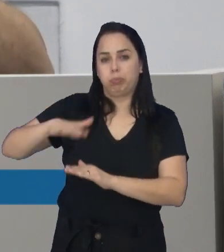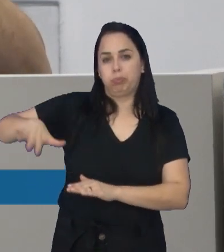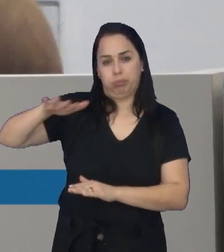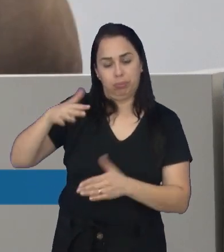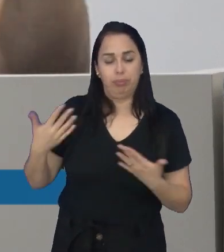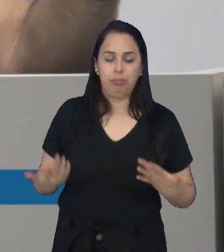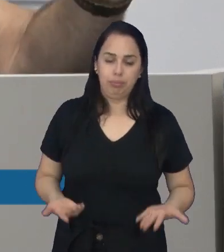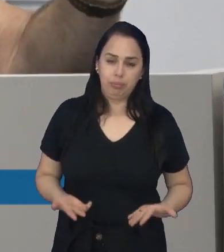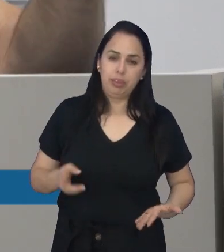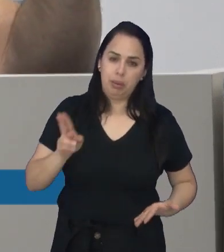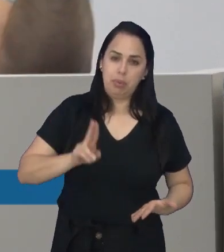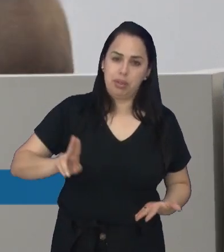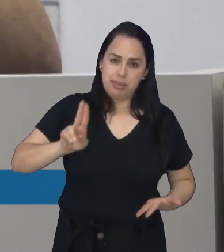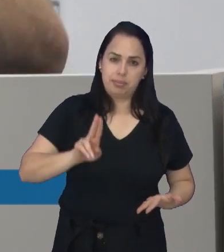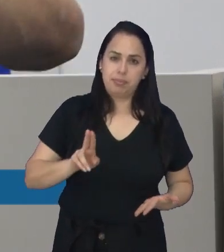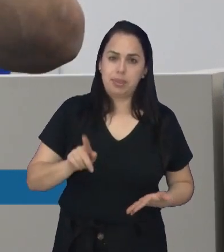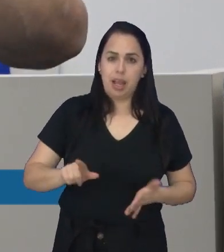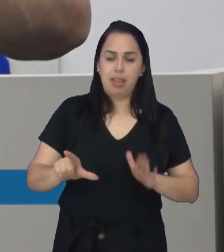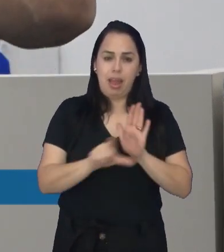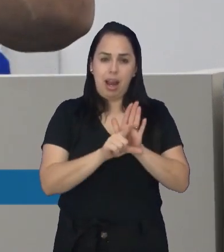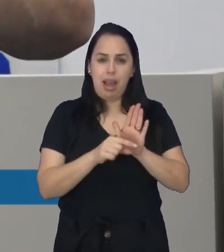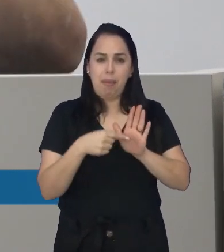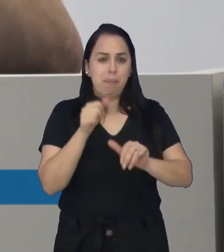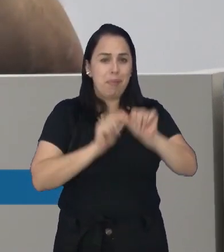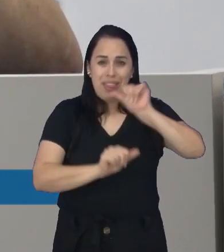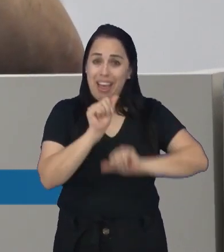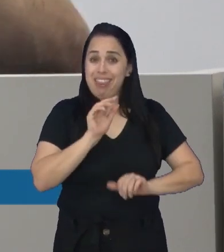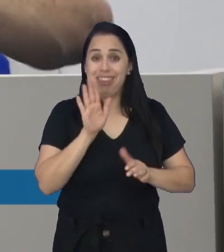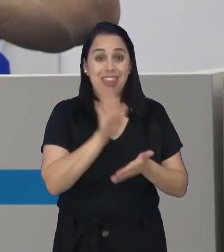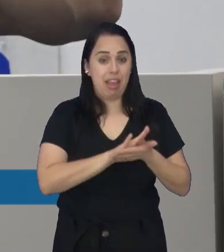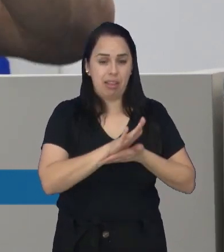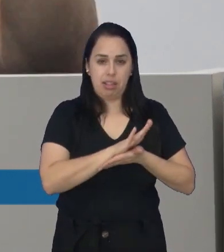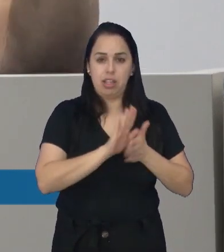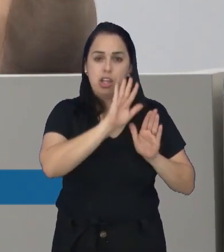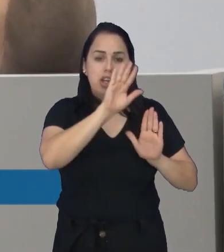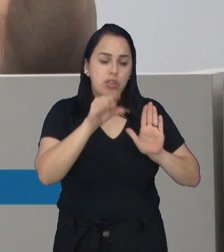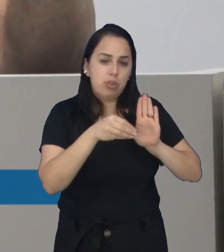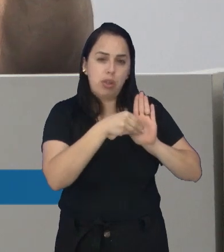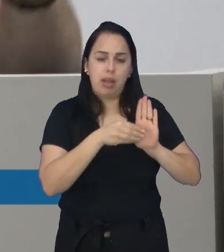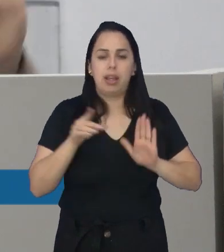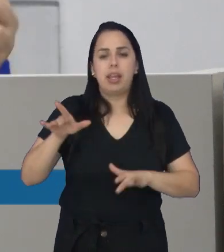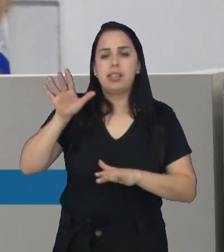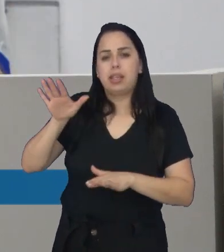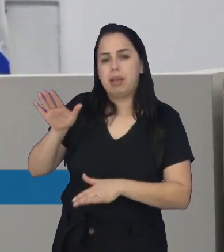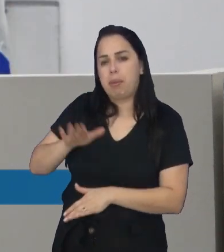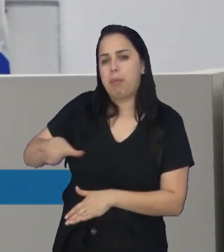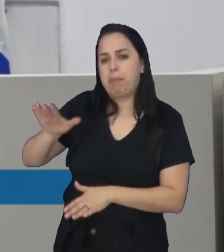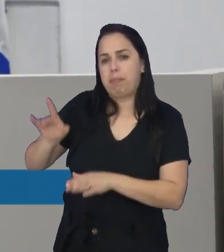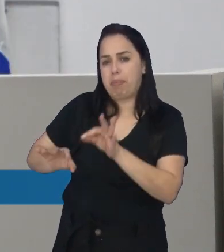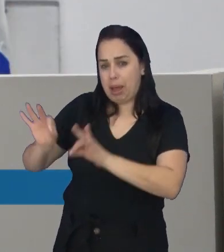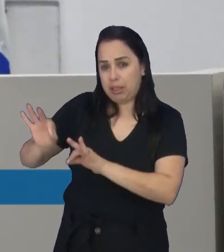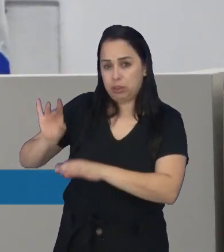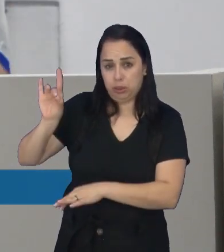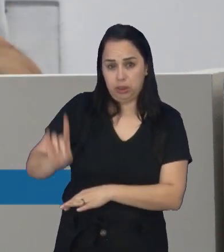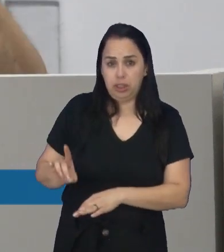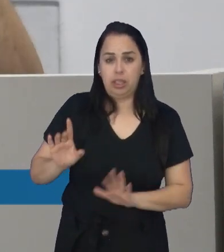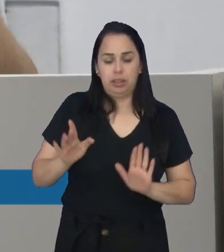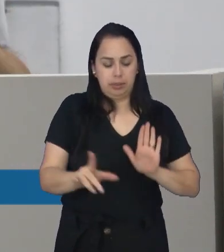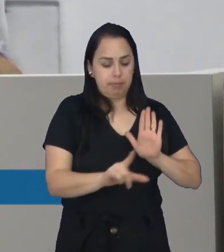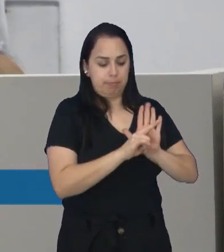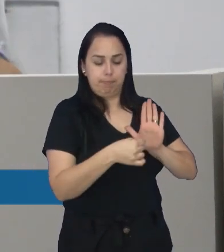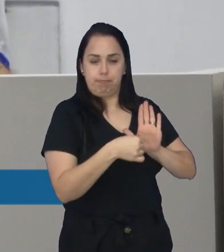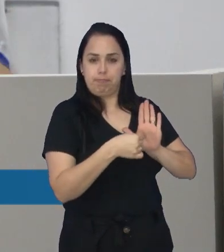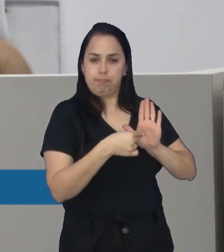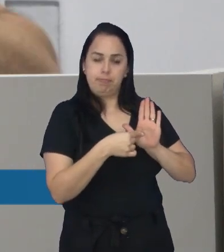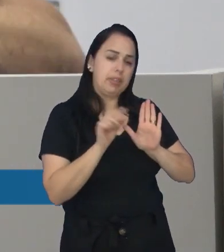Então isso é a lei nós não estamos mudando absolutamente nada porque isso é plano diretor o que a gente tá trazendo para os aneamento aqui como eu